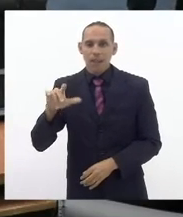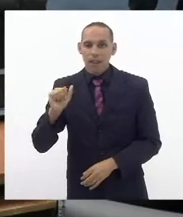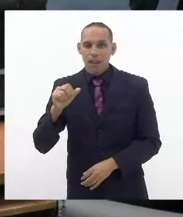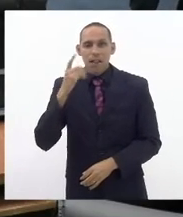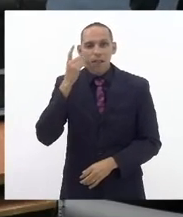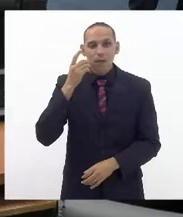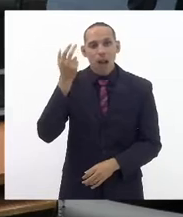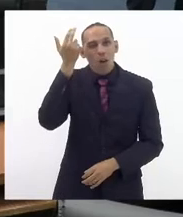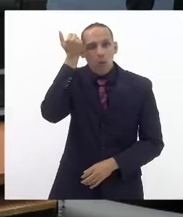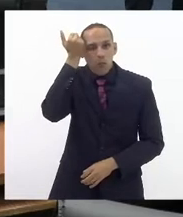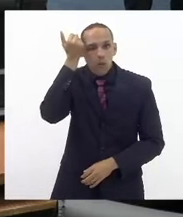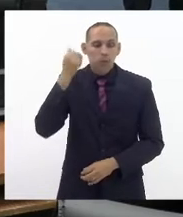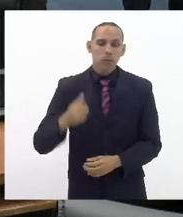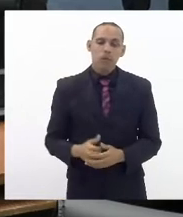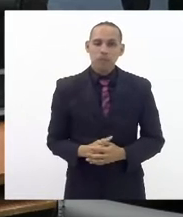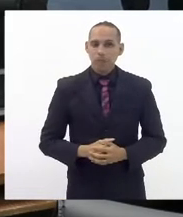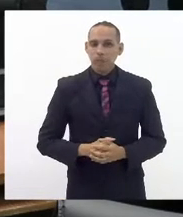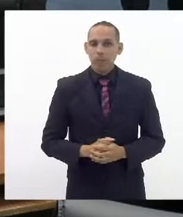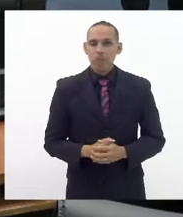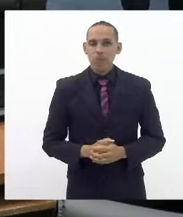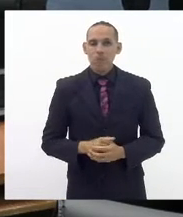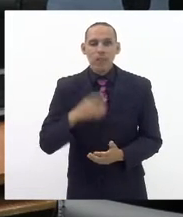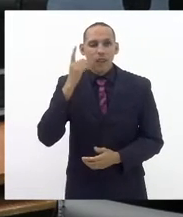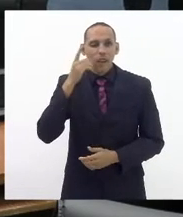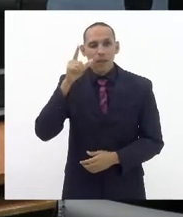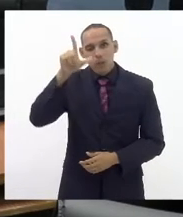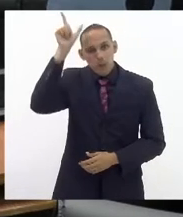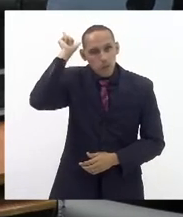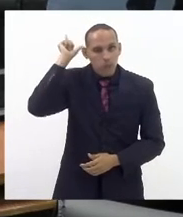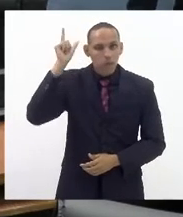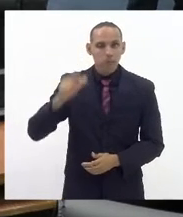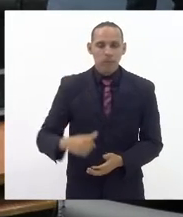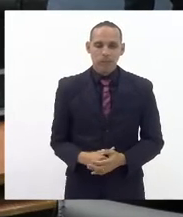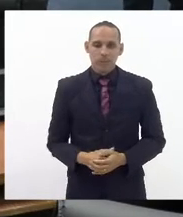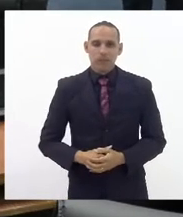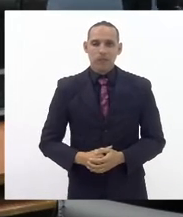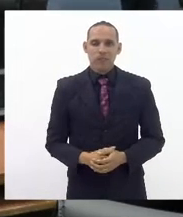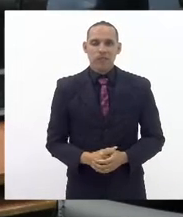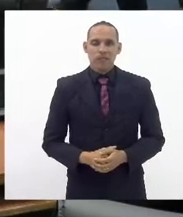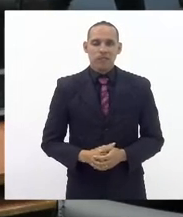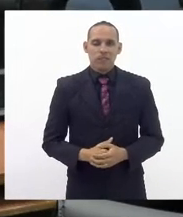Deputado Eliomar Coelho. Deputado Luiz Paulo.